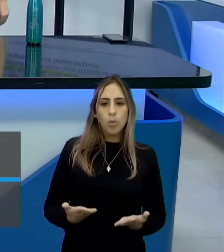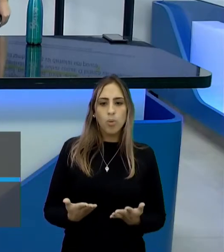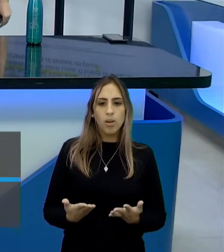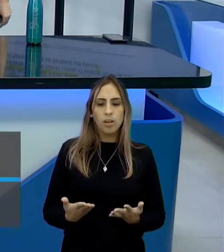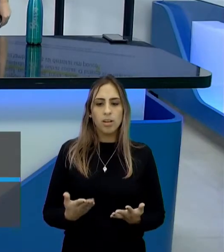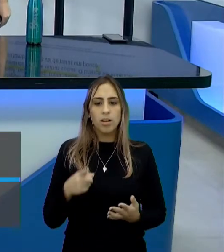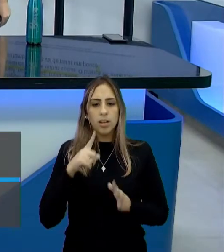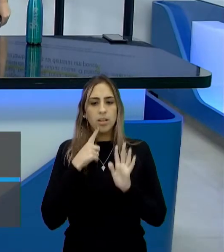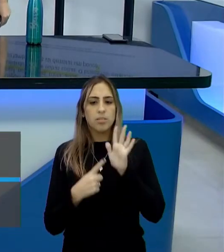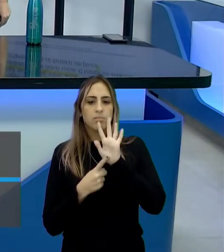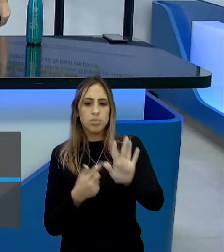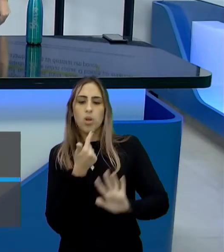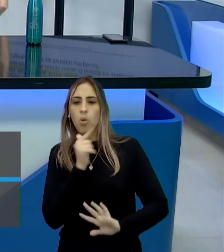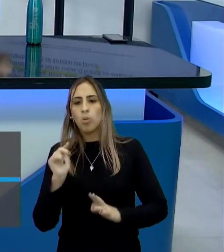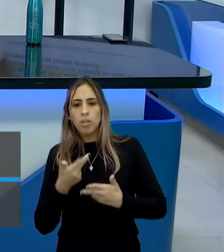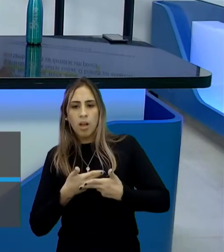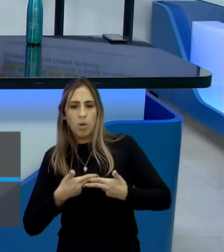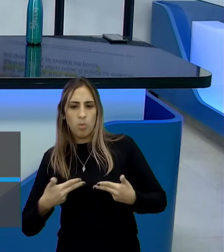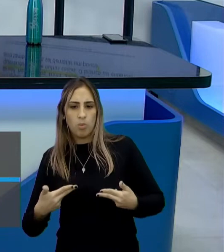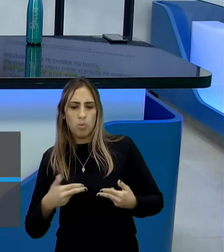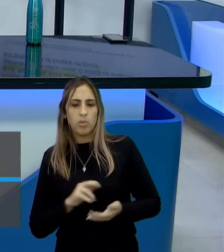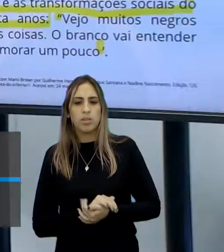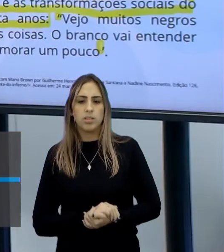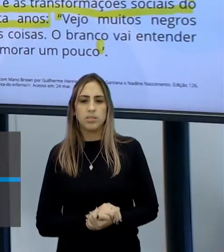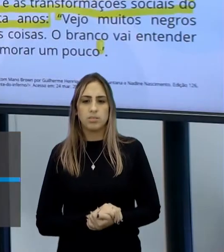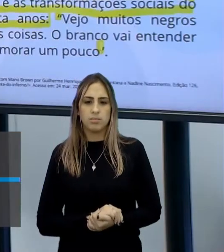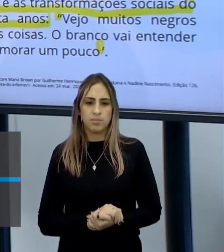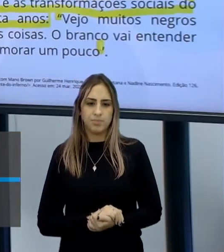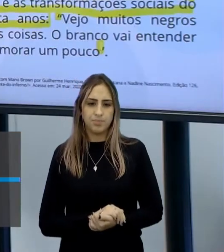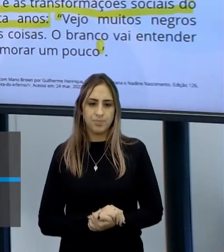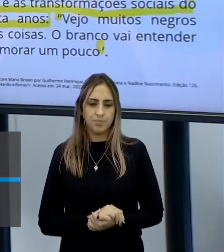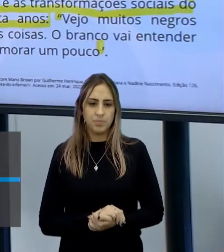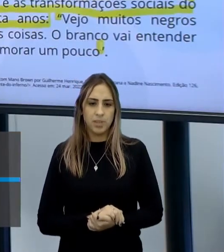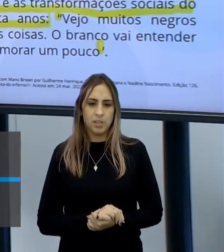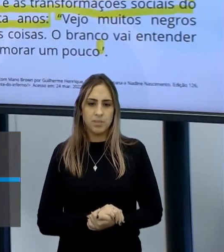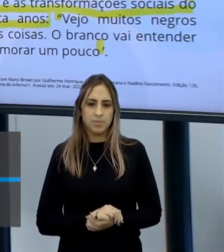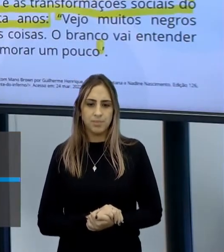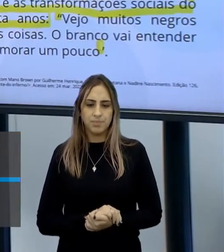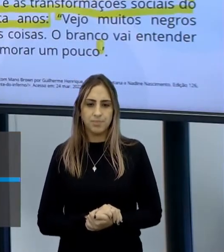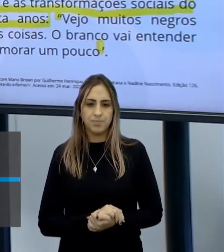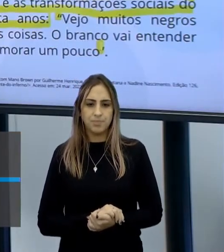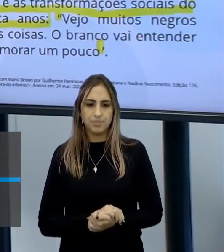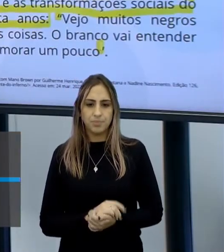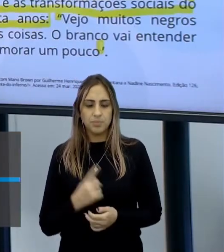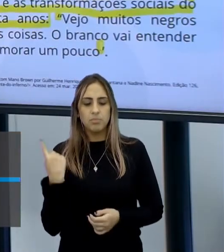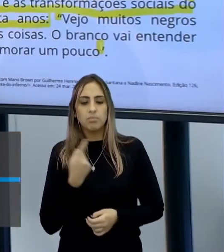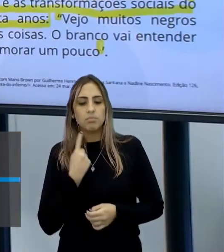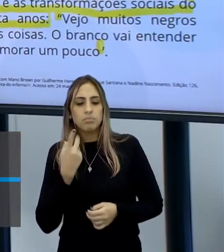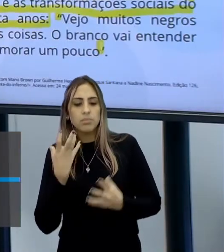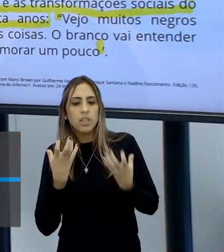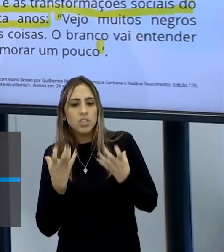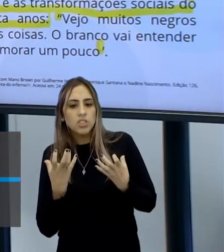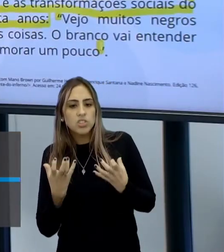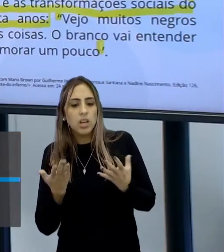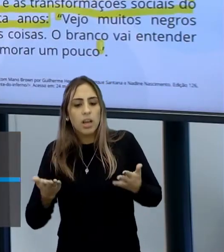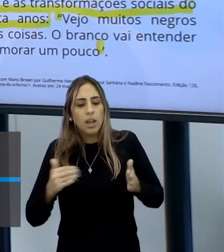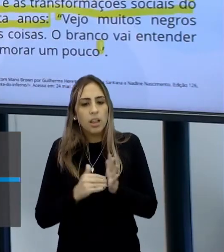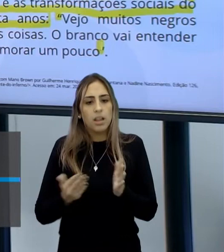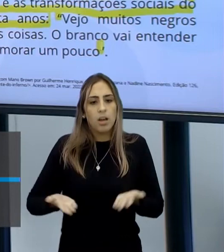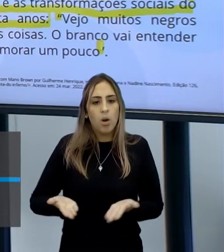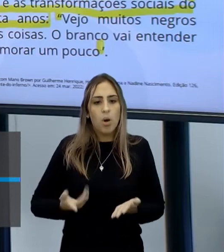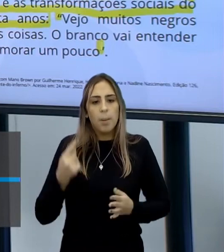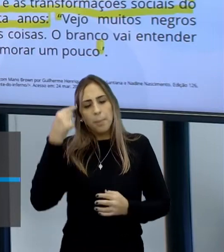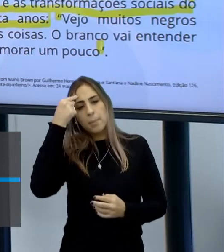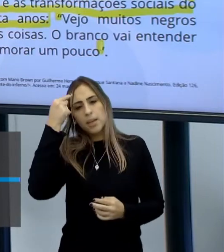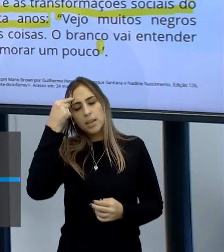quer mostrar uma outra coisa? Ele quer mostrar que está superior? Então tem tudo isso. Então, voltando no que a gente tem dito até agora,